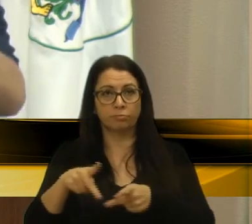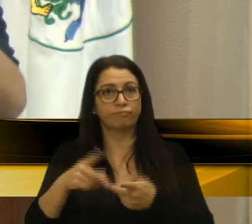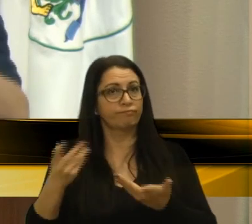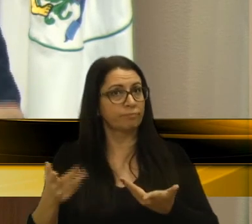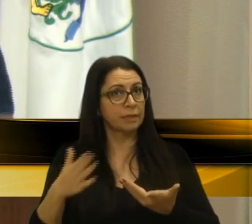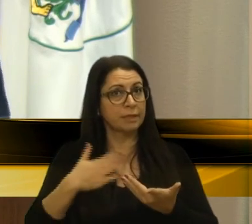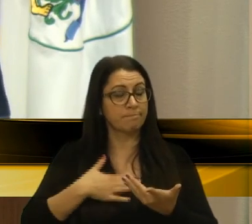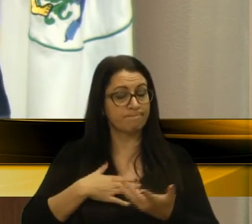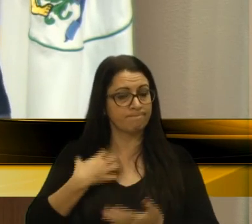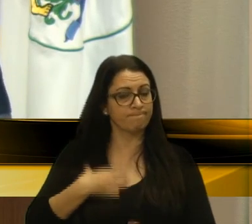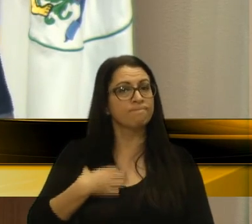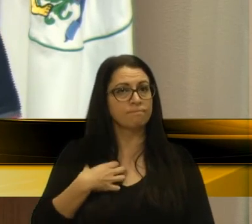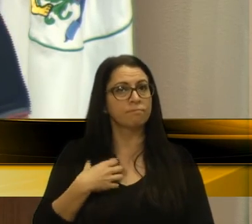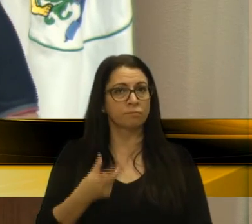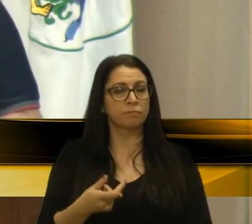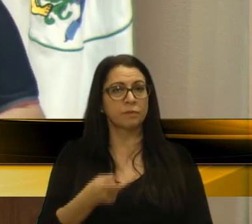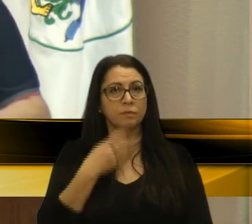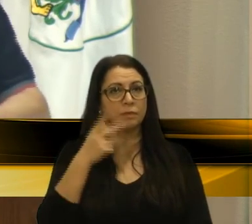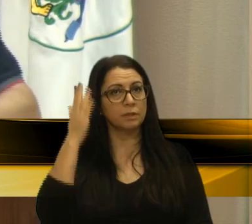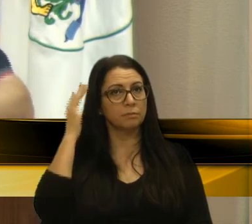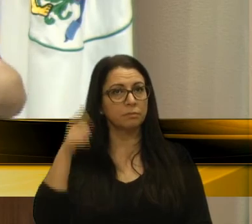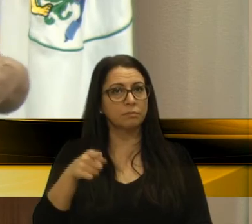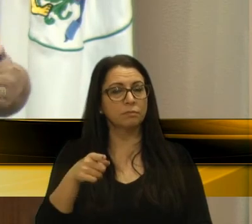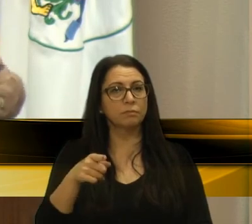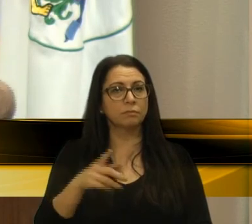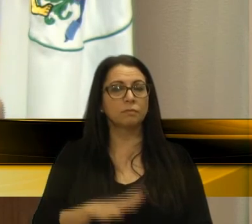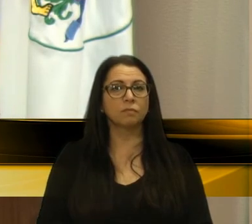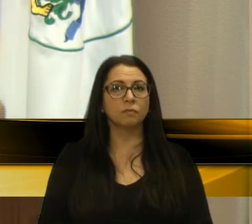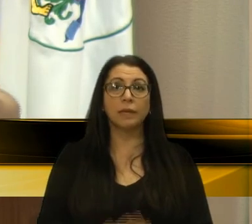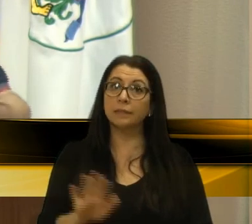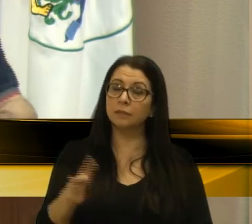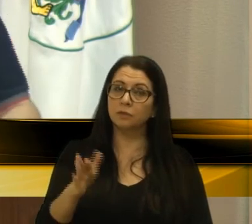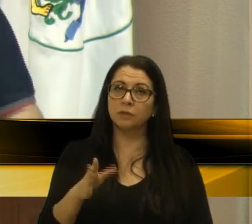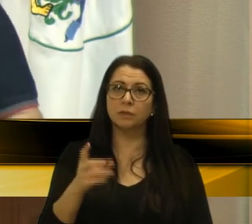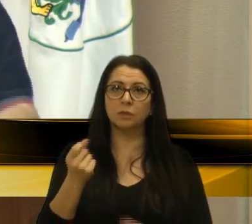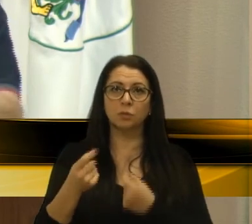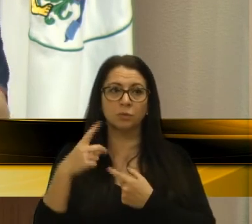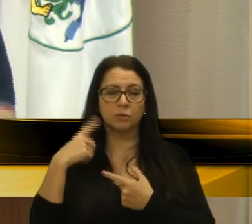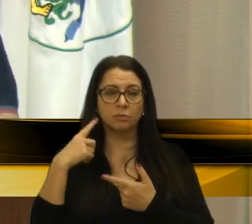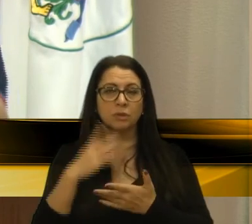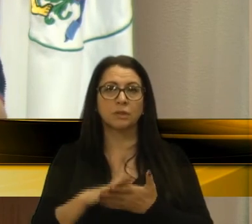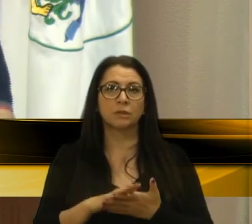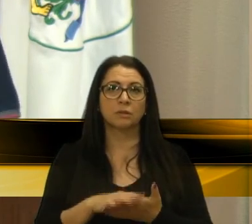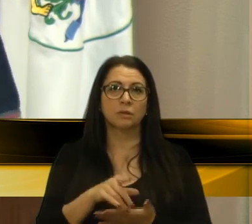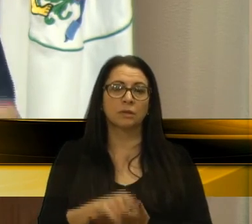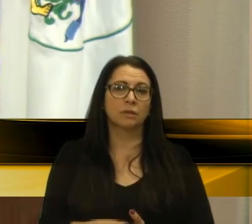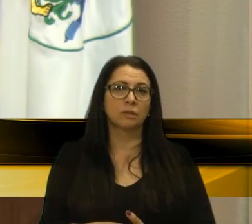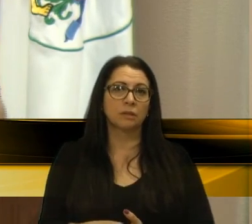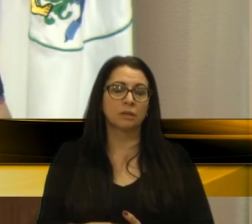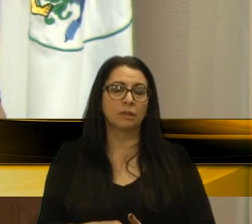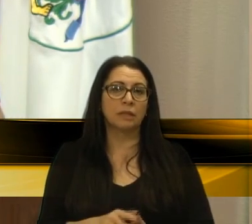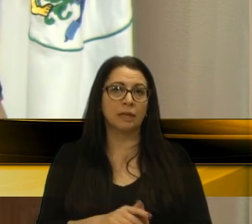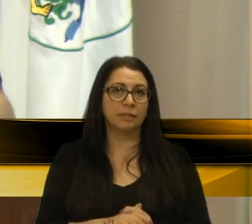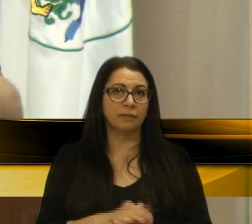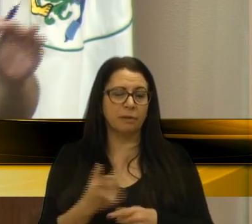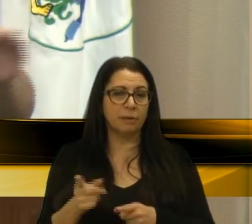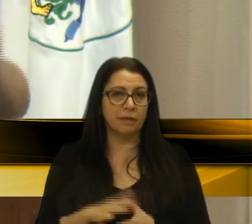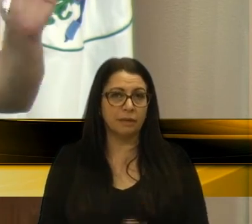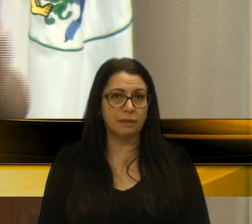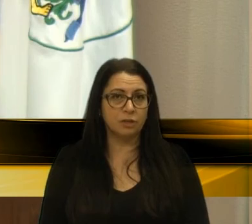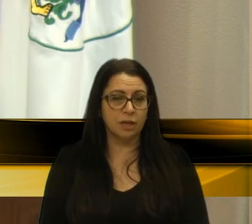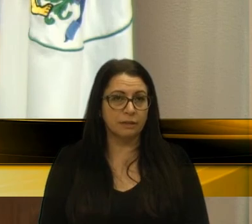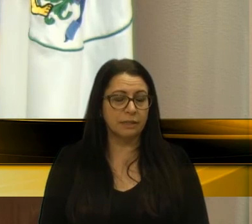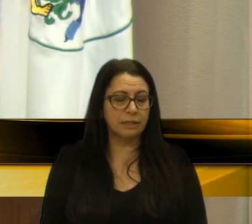a minha indignação ao saber disso. Aliás, talvez alguns deputados soubessem, mas isso também foi colocado no orçamento, assim,